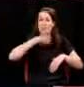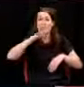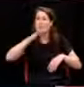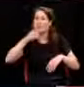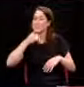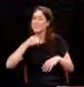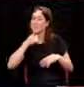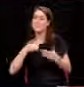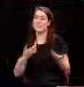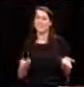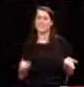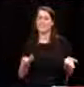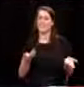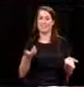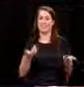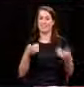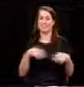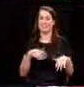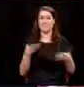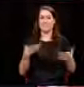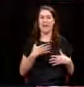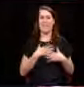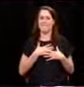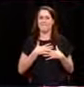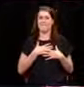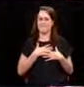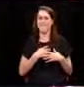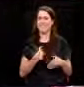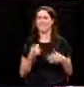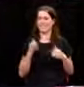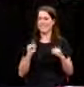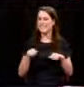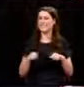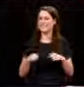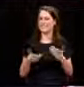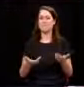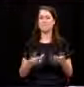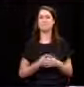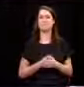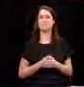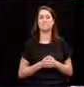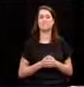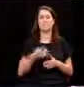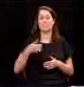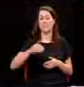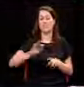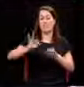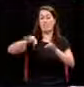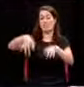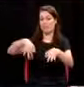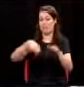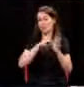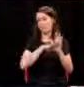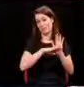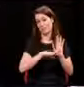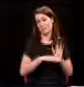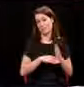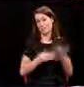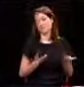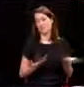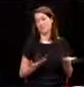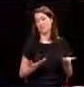mas lá que deixa água na boca, lá isso deixa. Estamos nos instantes finais, de facto, deste Em Linha.